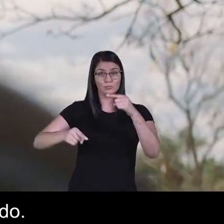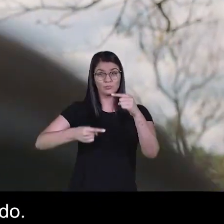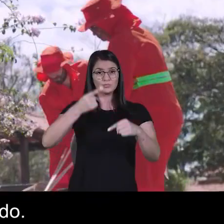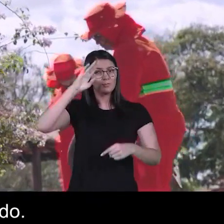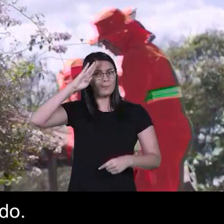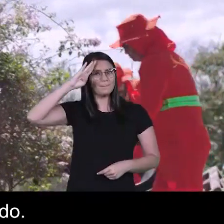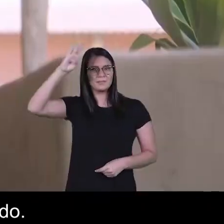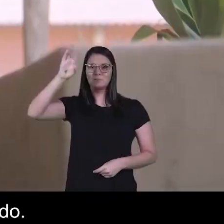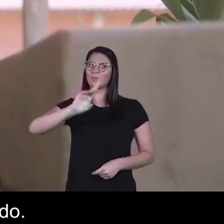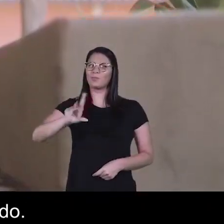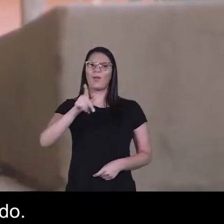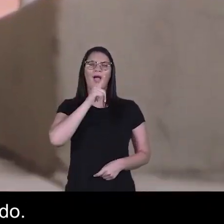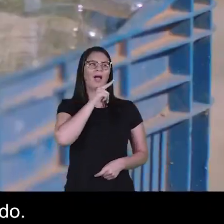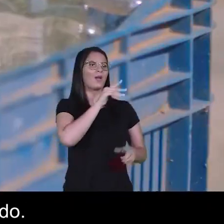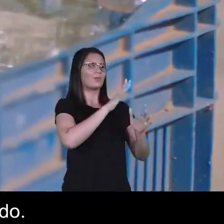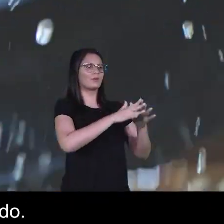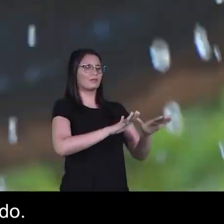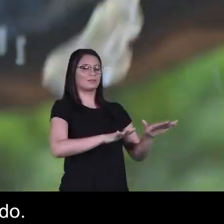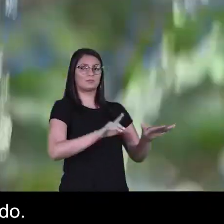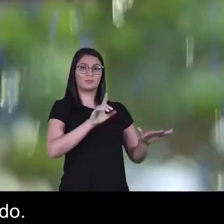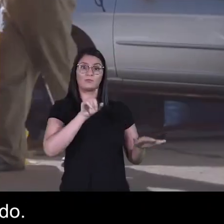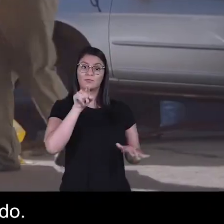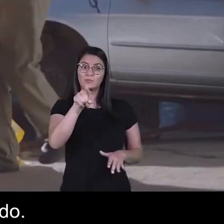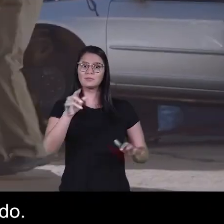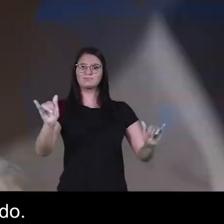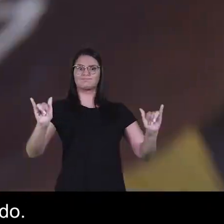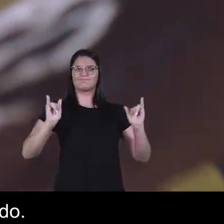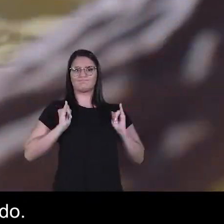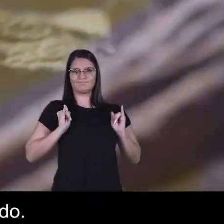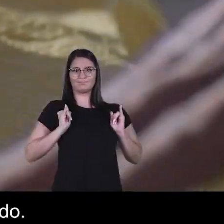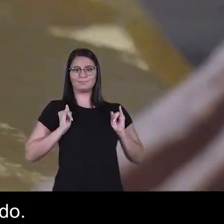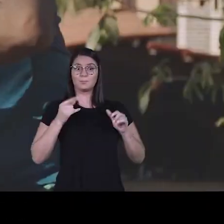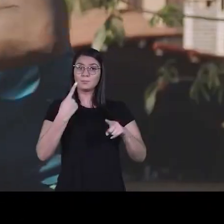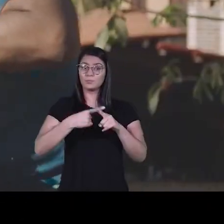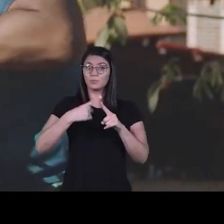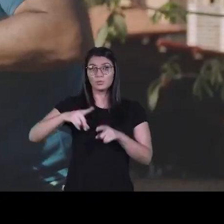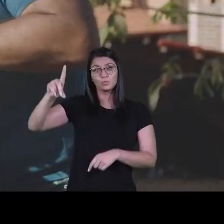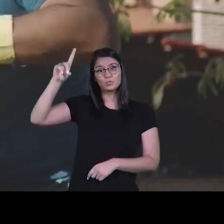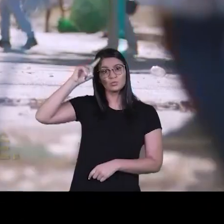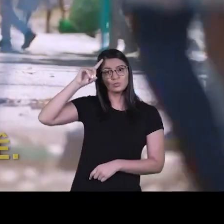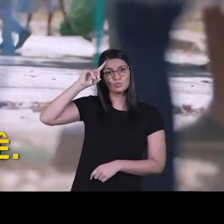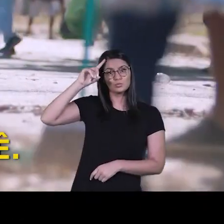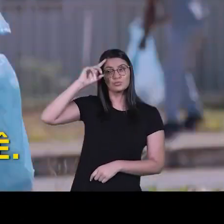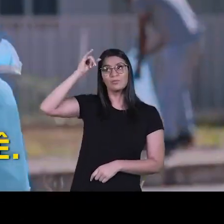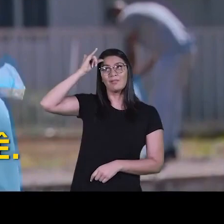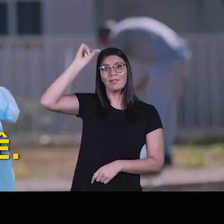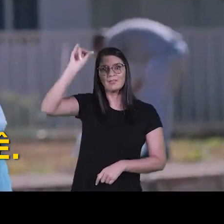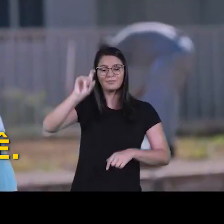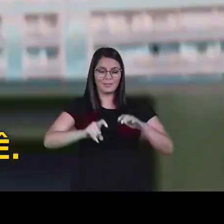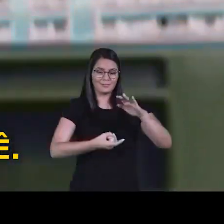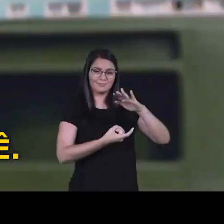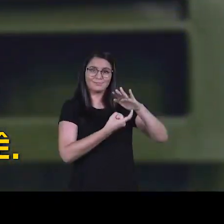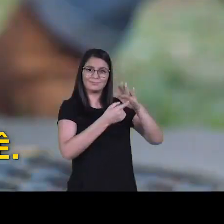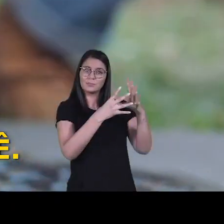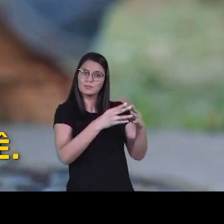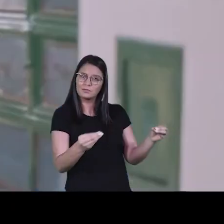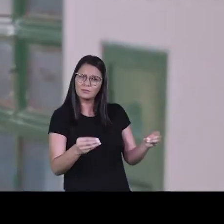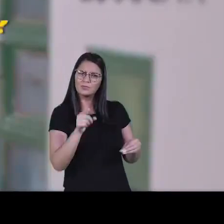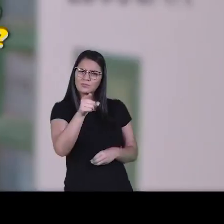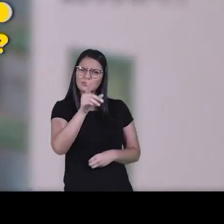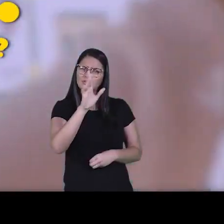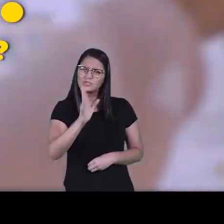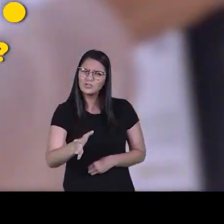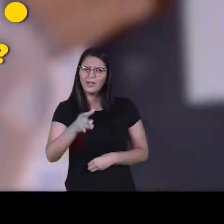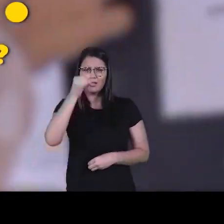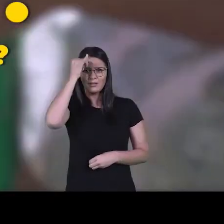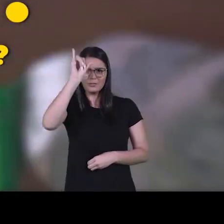crianças. O maior desafio não é a água parada, é você ficar parado. Porque todo dia é dia de eliminar focos do mosquito.